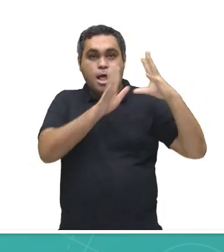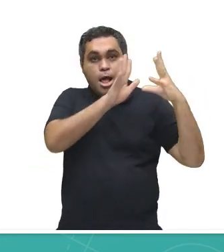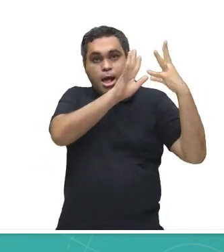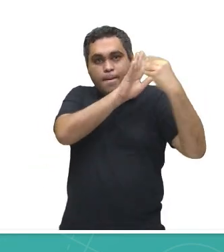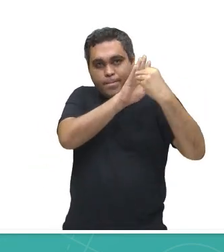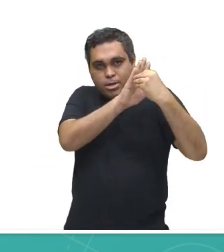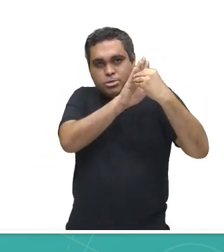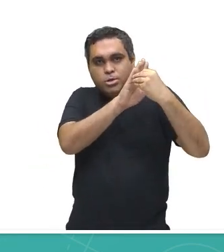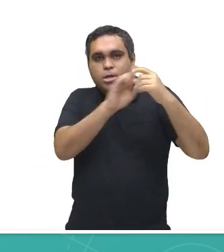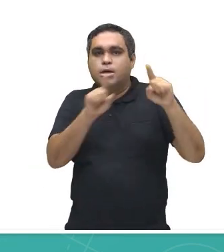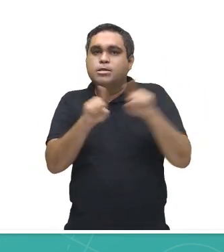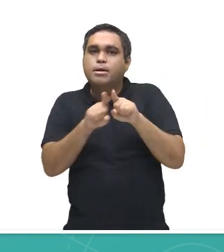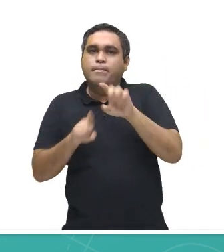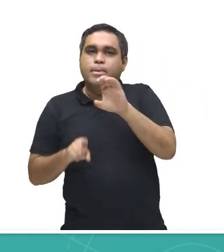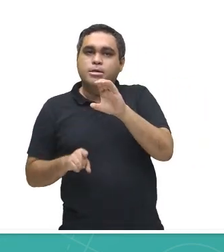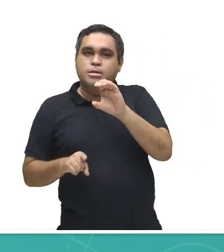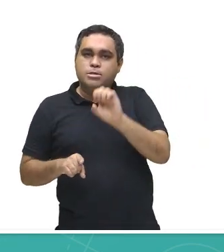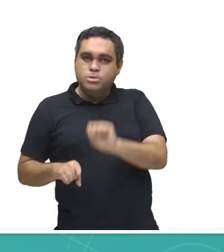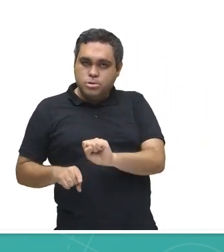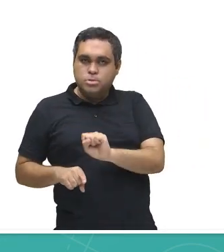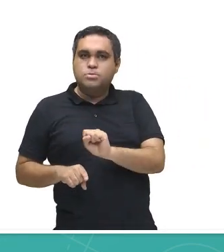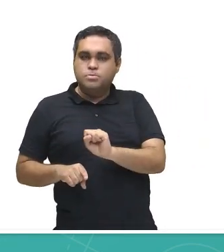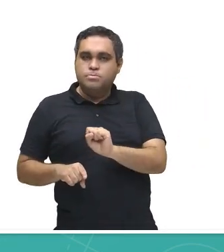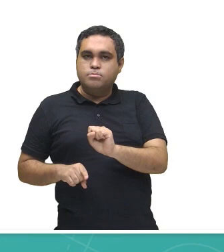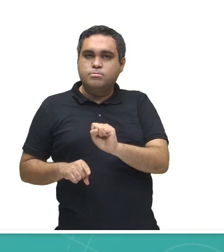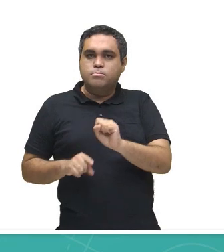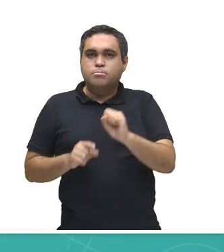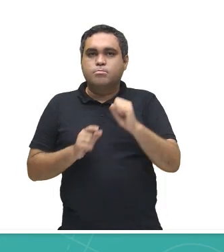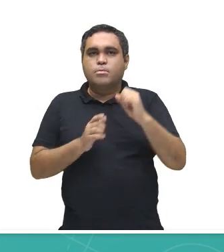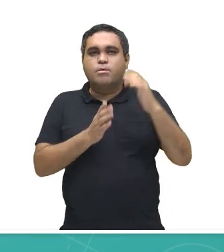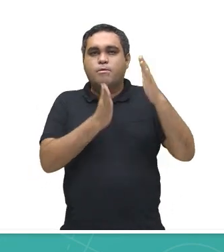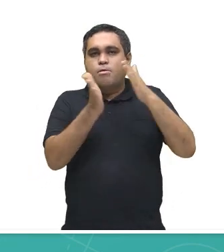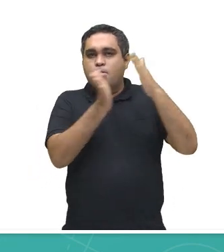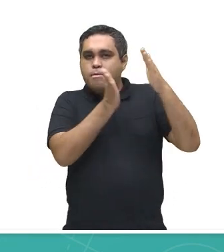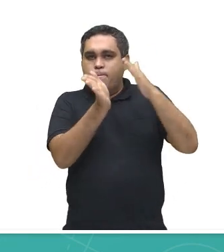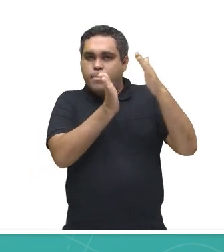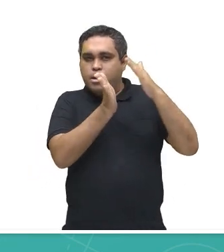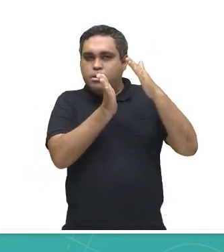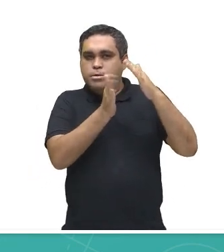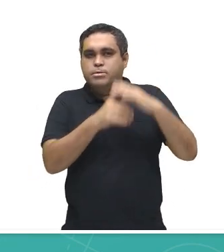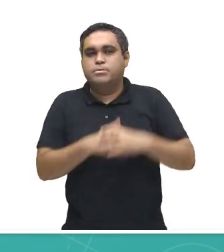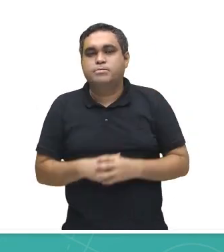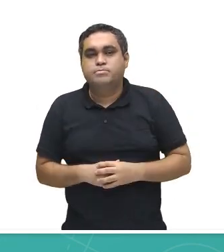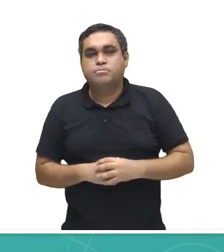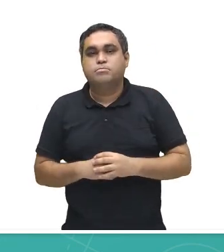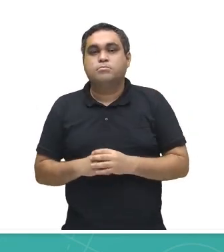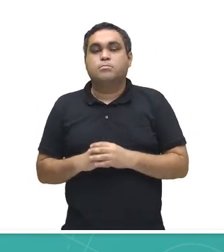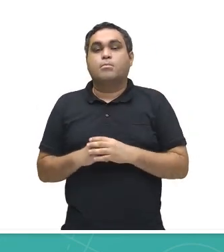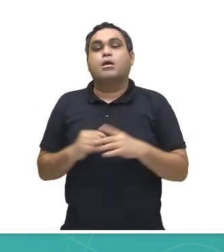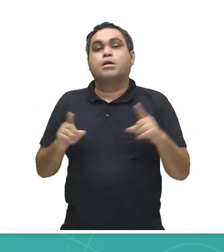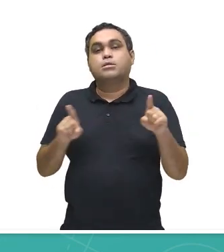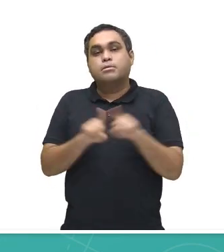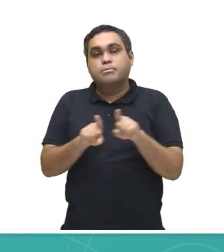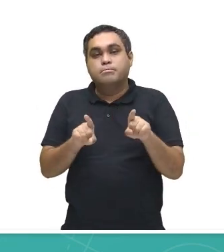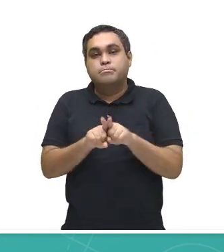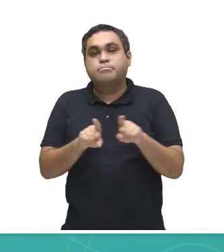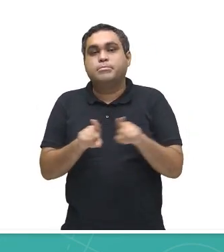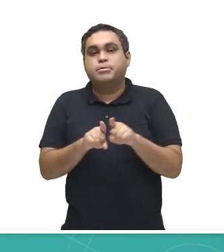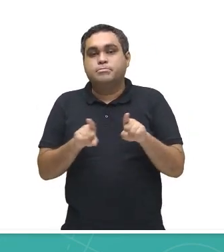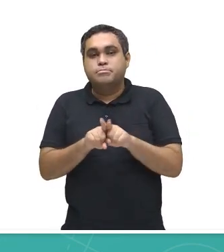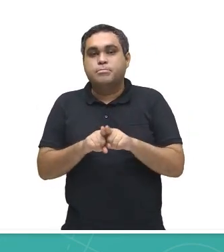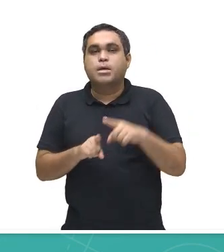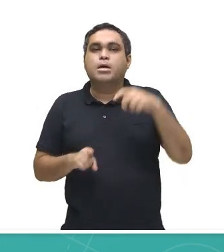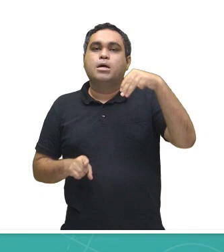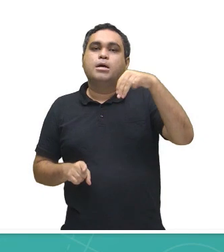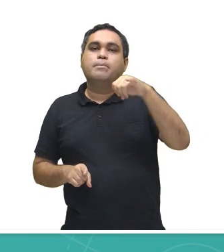Grosso, mas vai estar dividido tanto a parte da Amazônia quanto no Centro-Sul. Minas Gerais, por exemplo, também vai